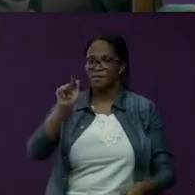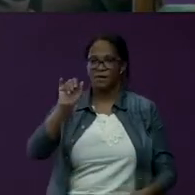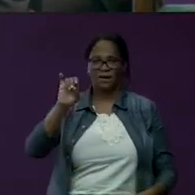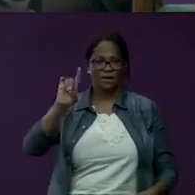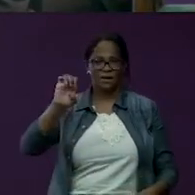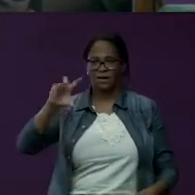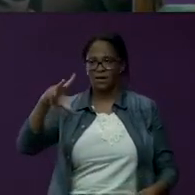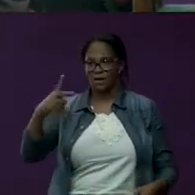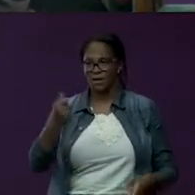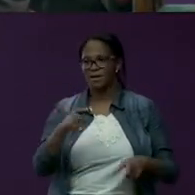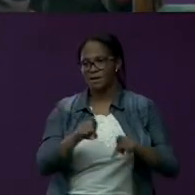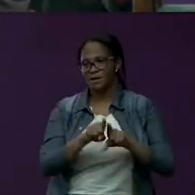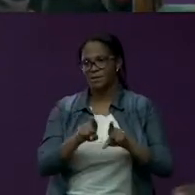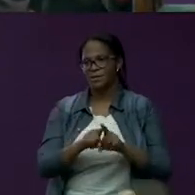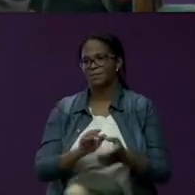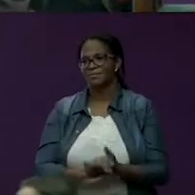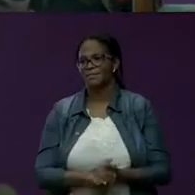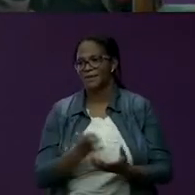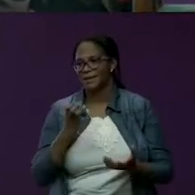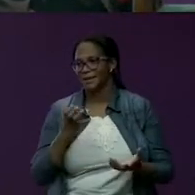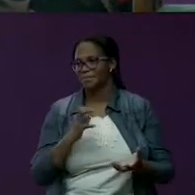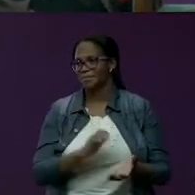a...